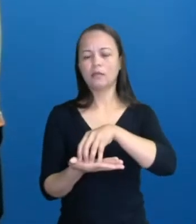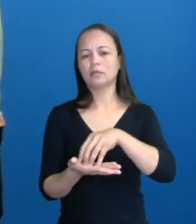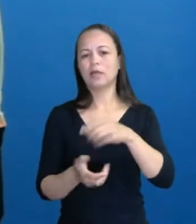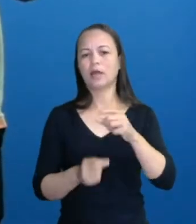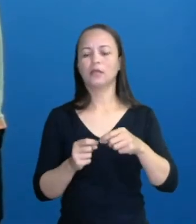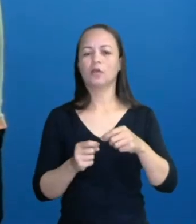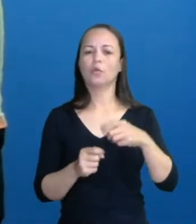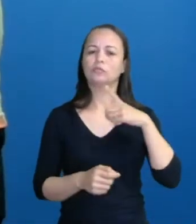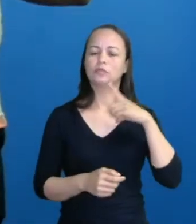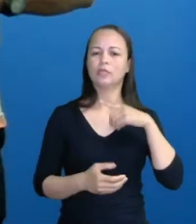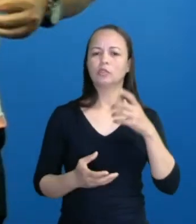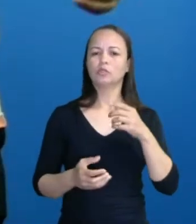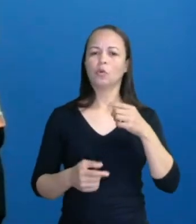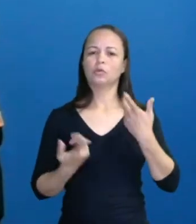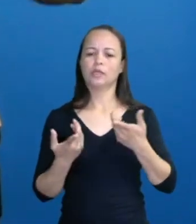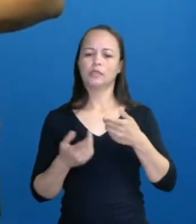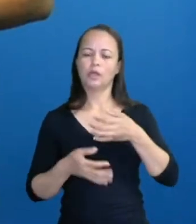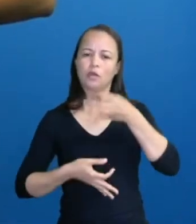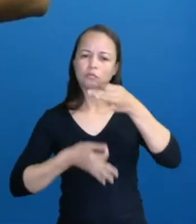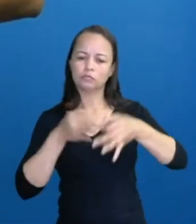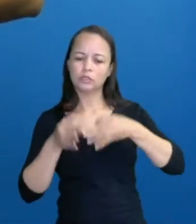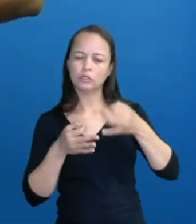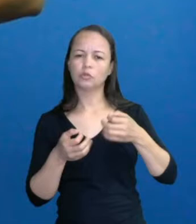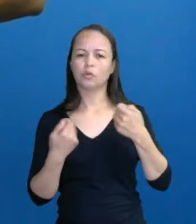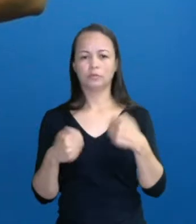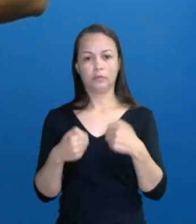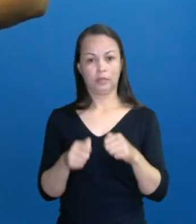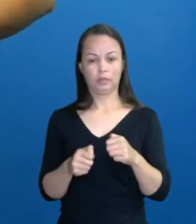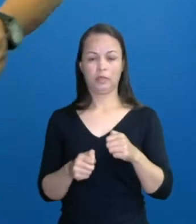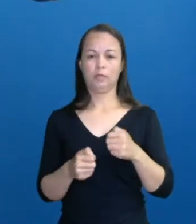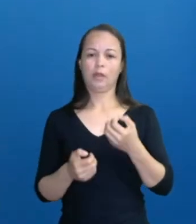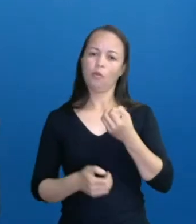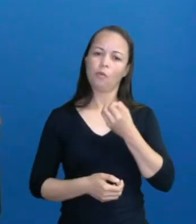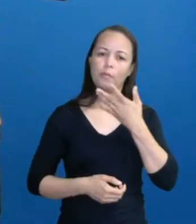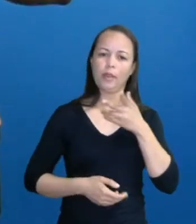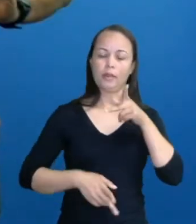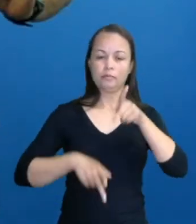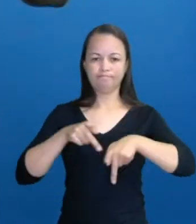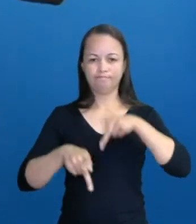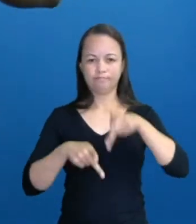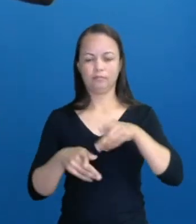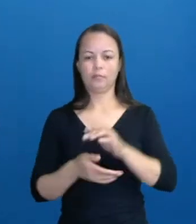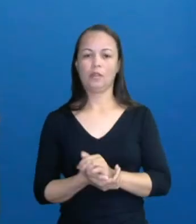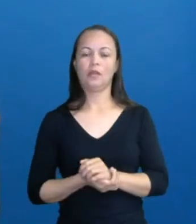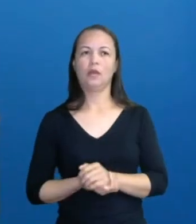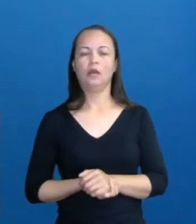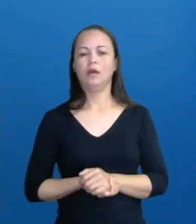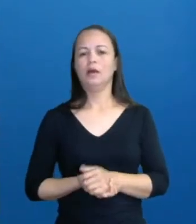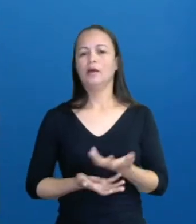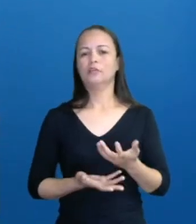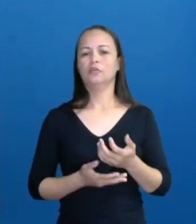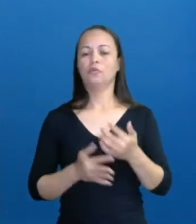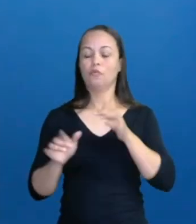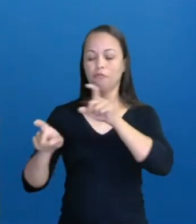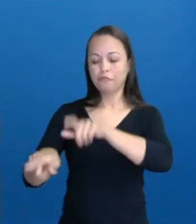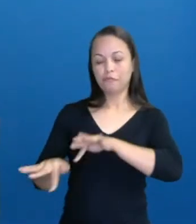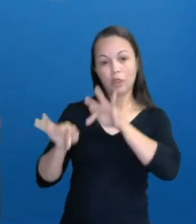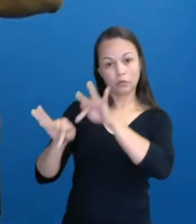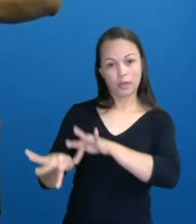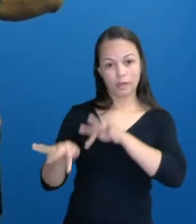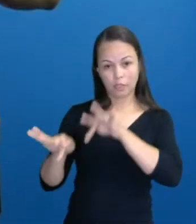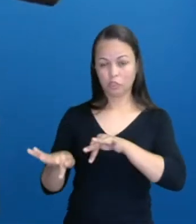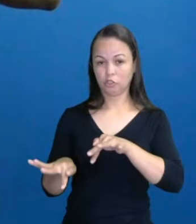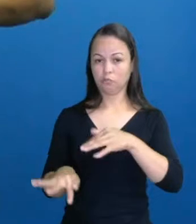as decisões necessárias para o bem-estar da população. Na Europa, não existe, durante o feudalismo,